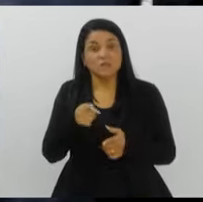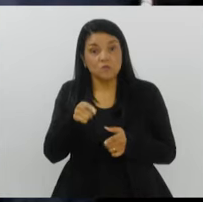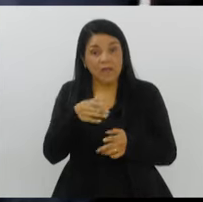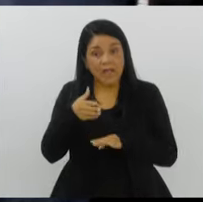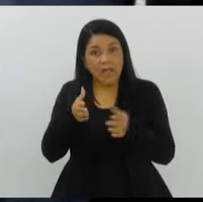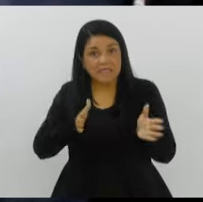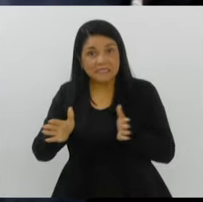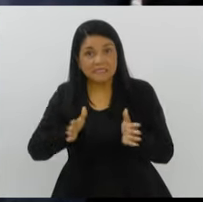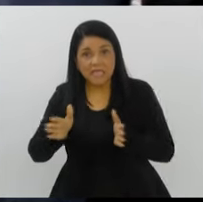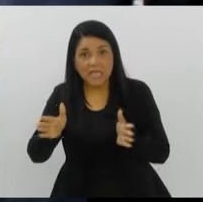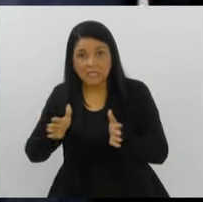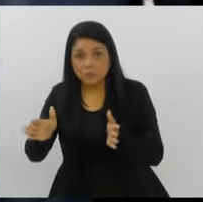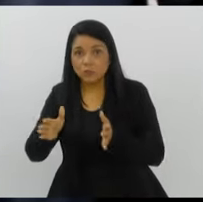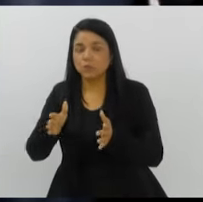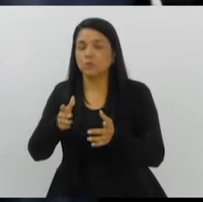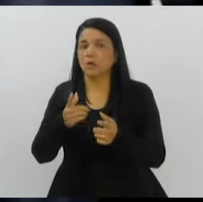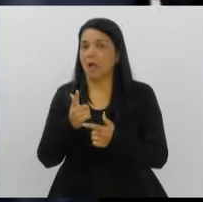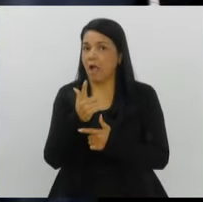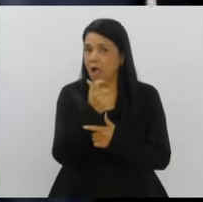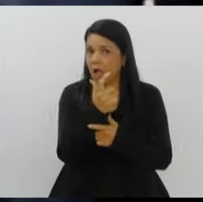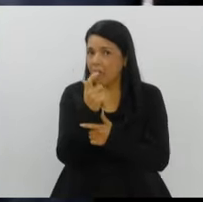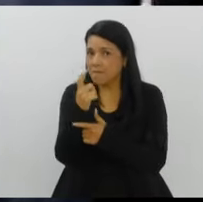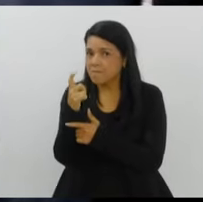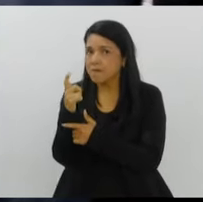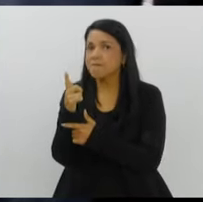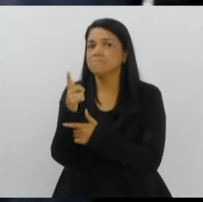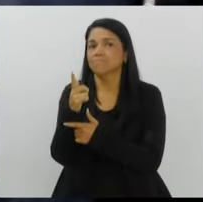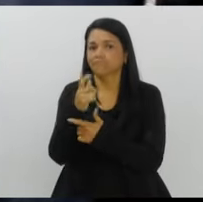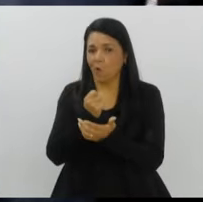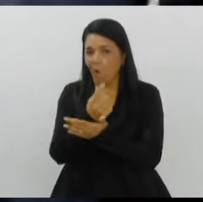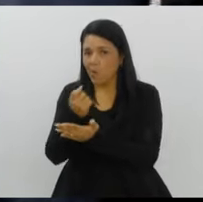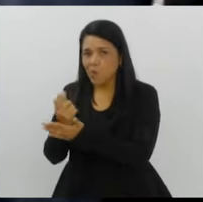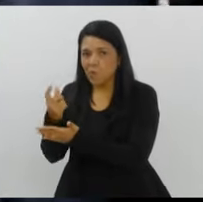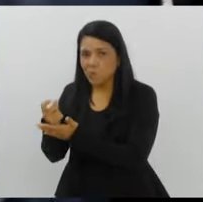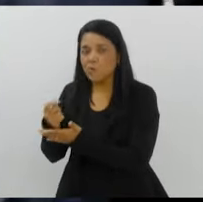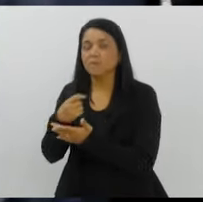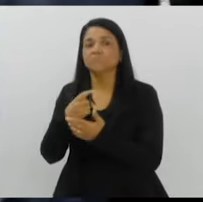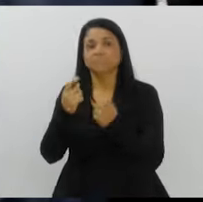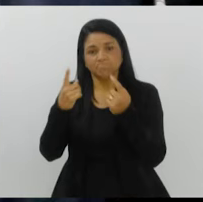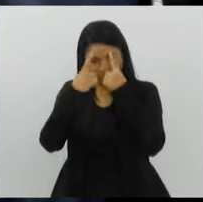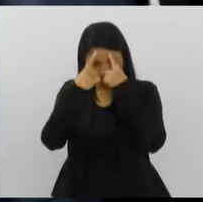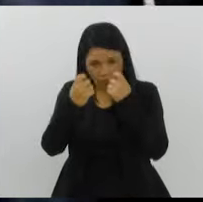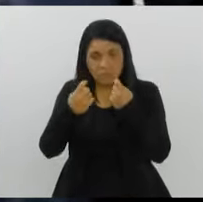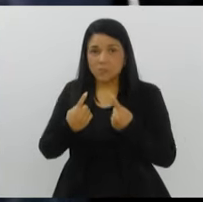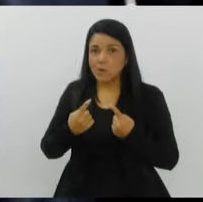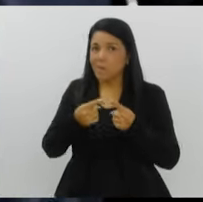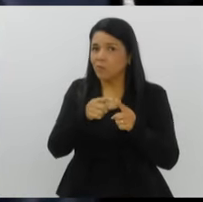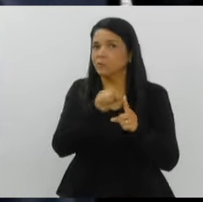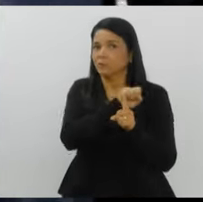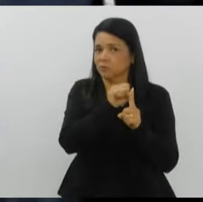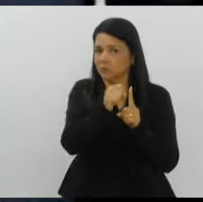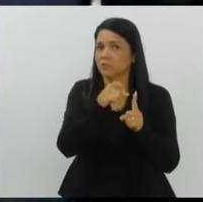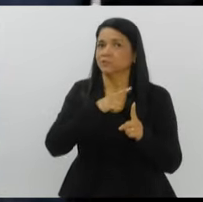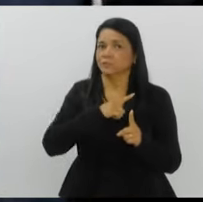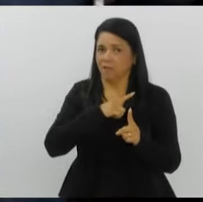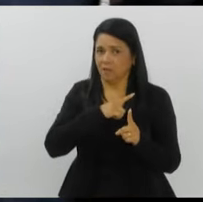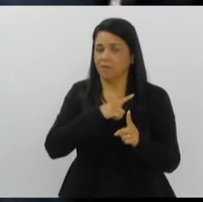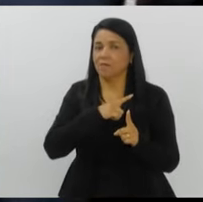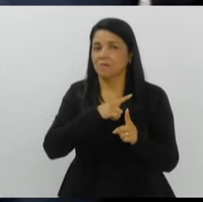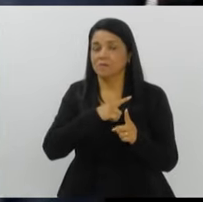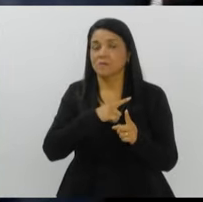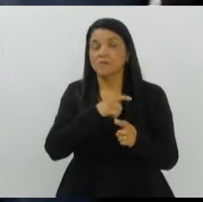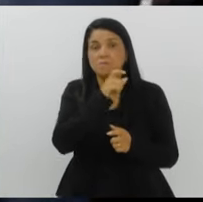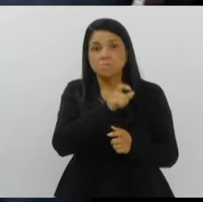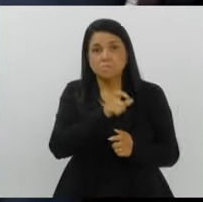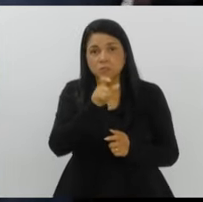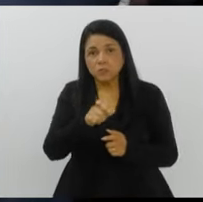acesso indiscriminado de armas, que pode produzir violência contra a sociedade e contra aqueles e